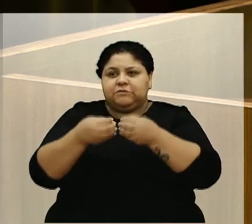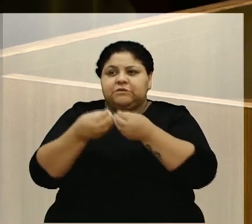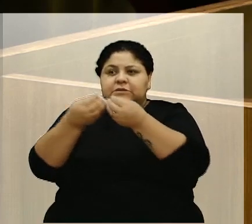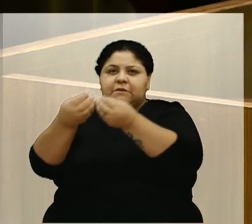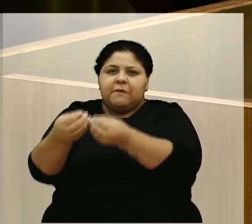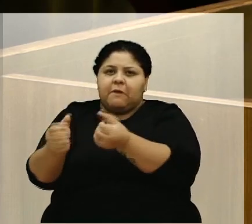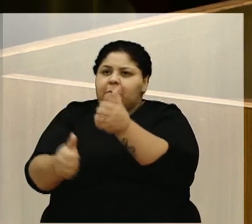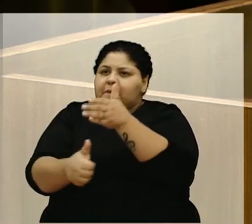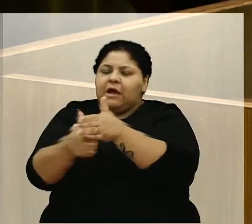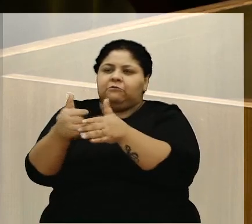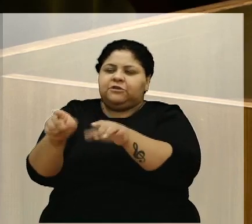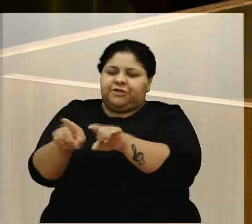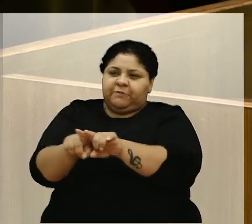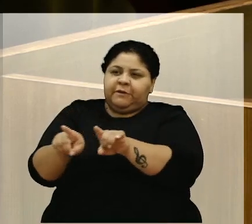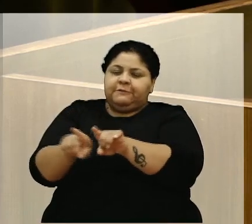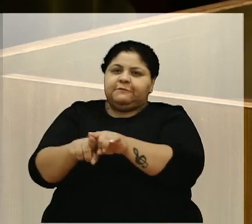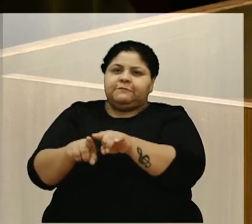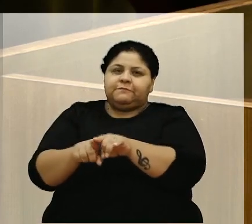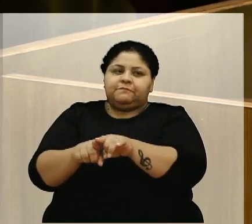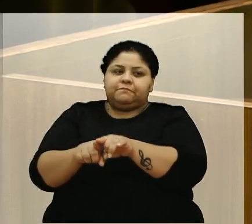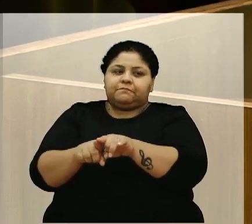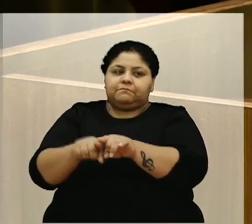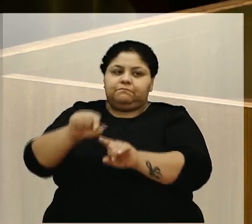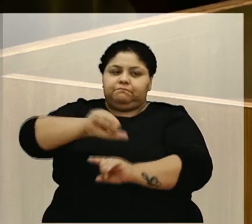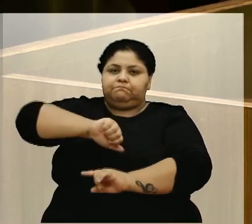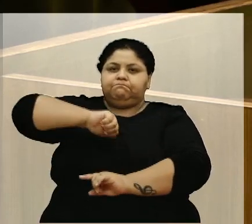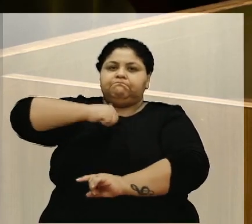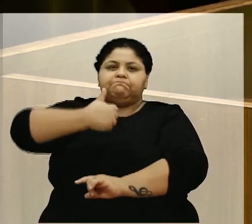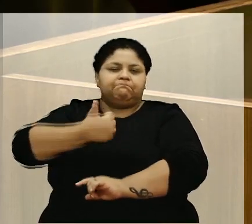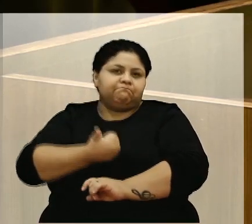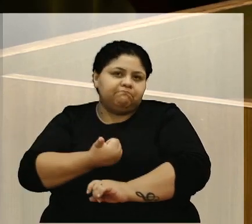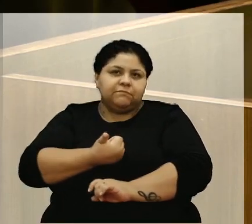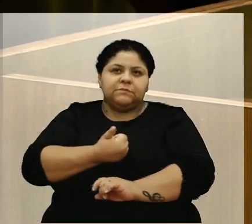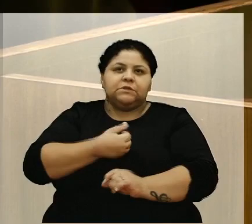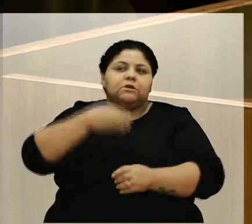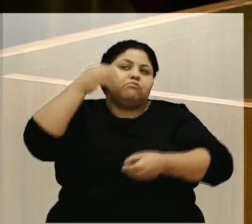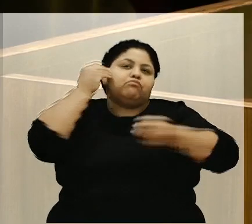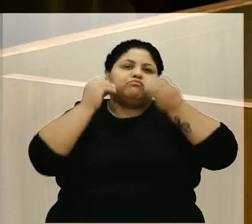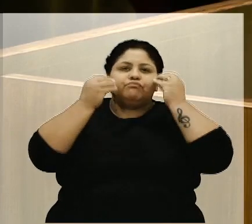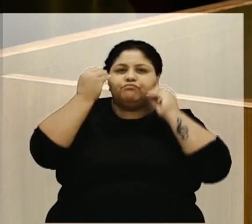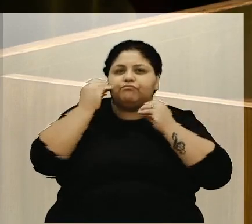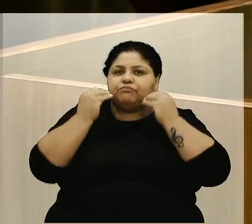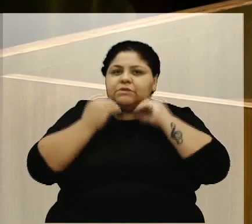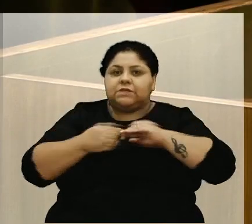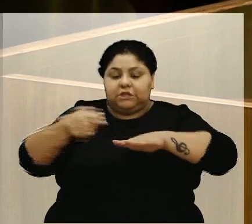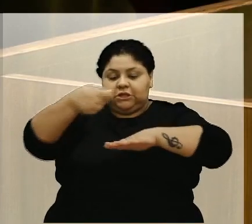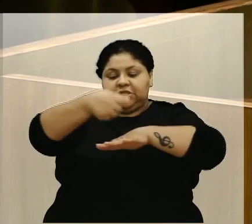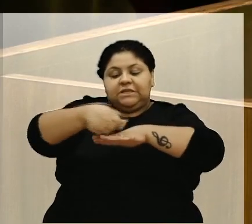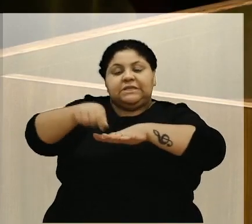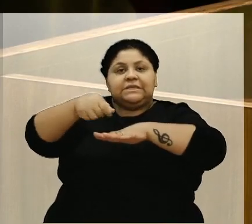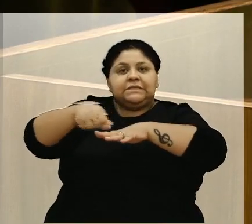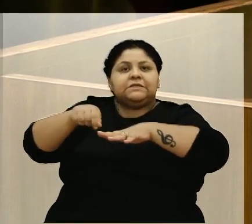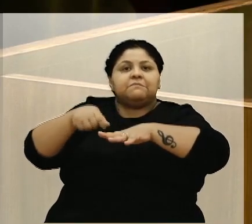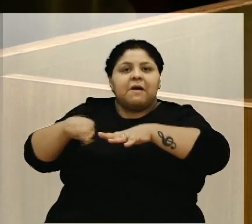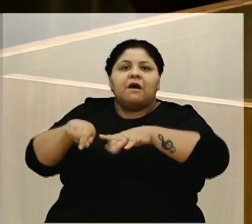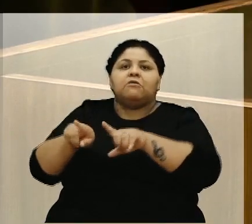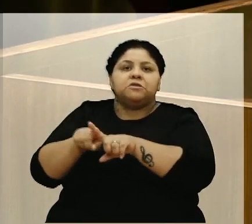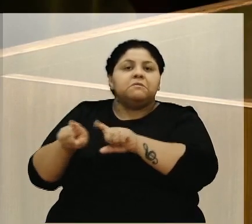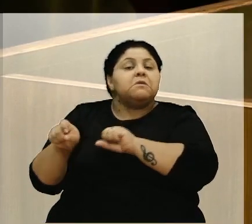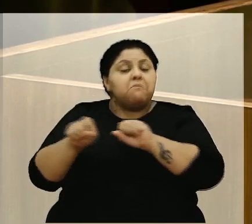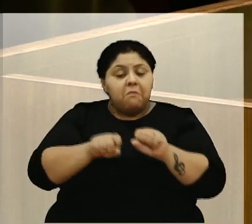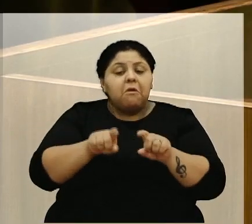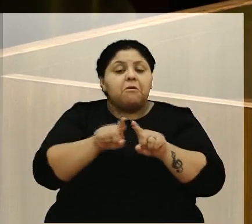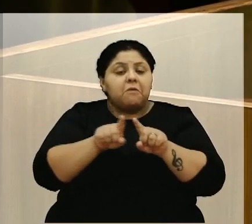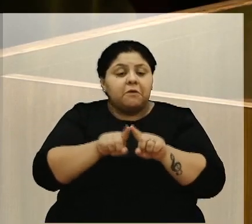autoestima, se alguém quiser doar alguma maquiagem, esmalte, enfim, todos os produtos específicos ou não, mas neste momento para